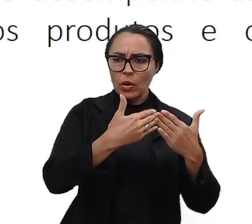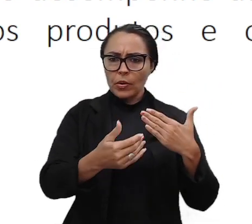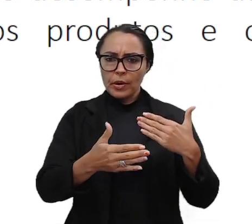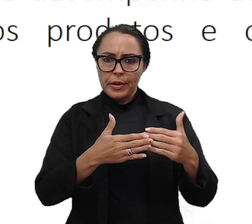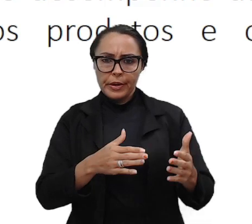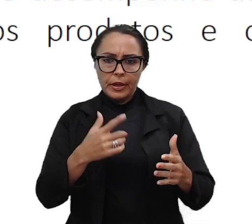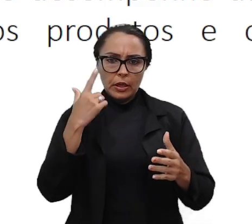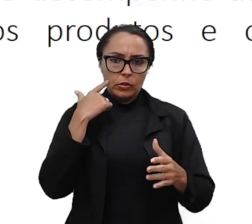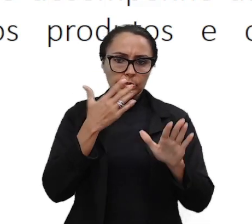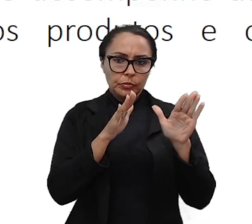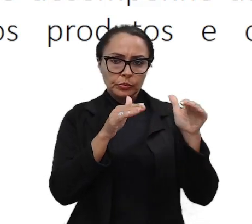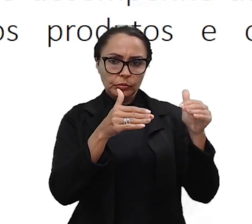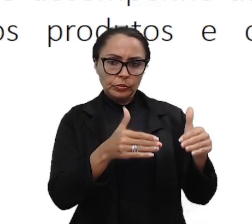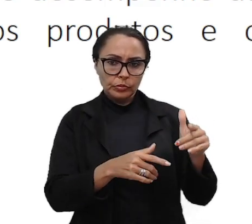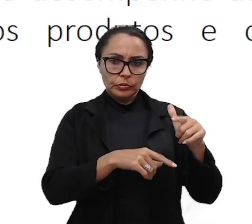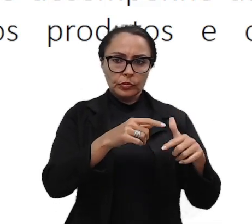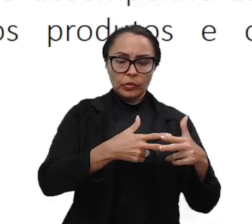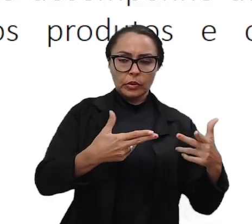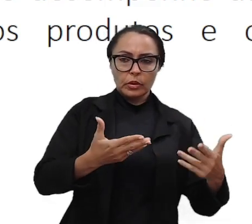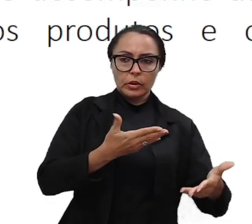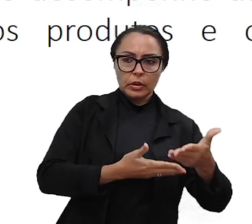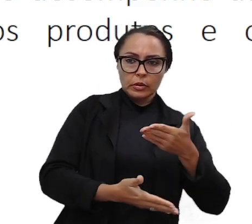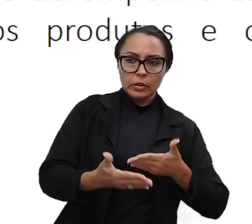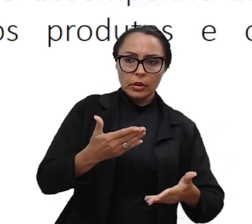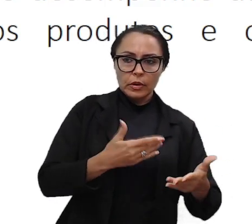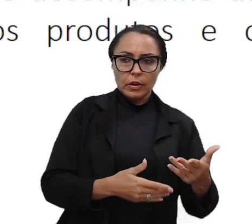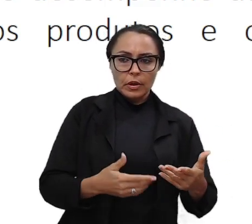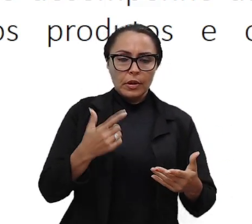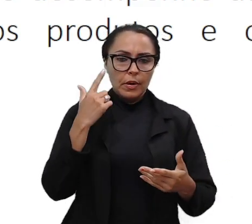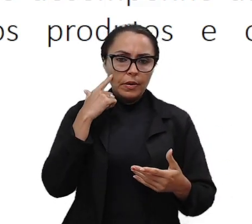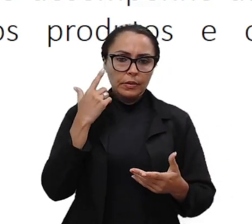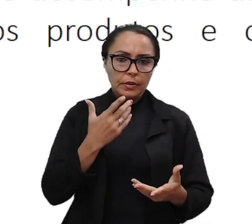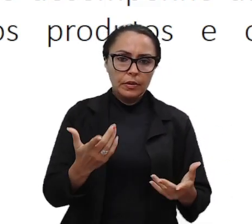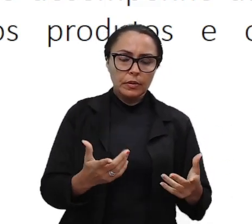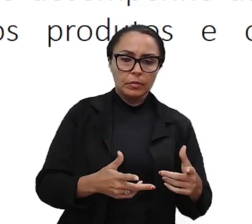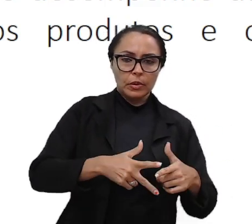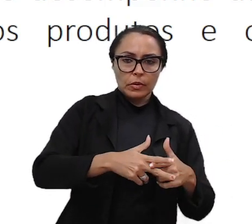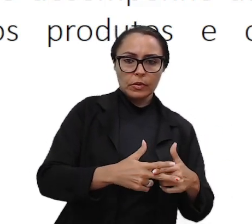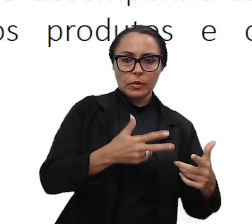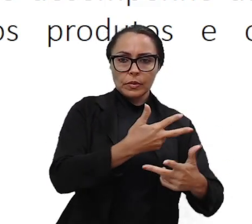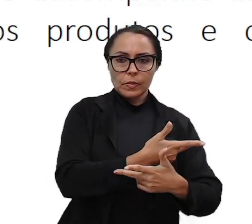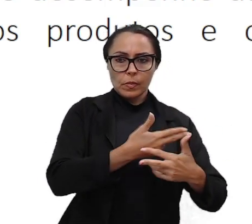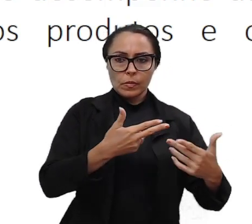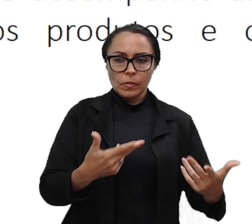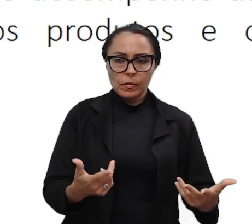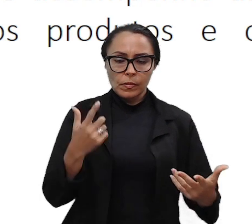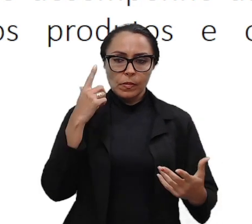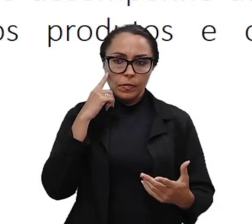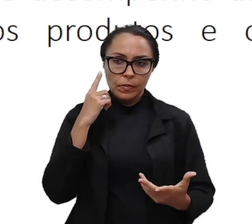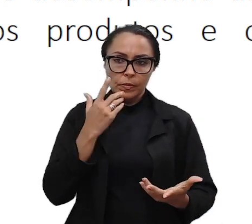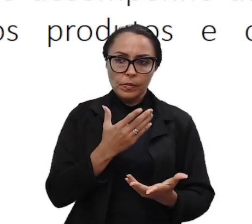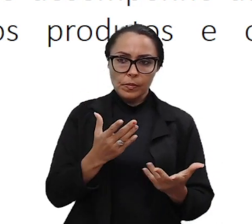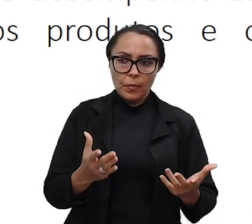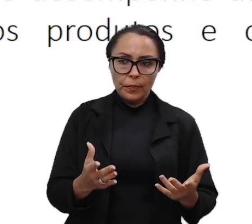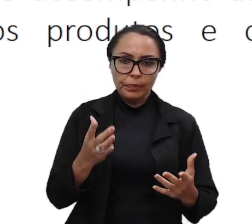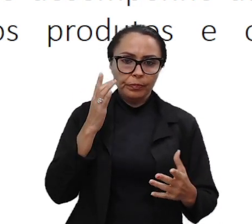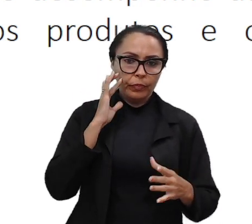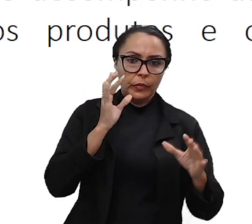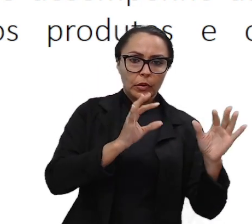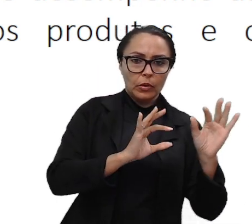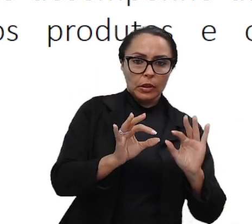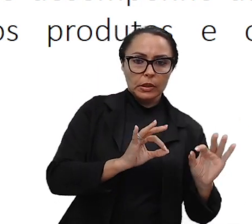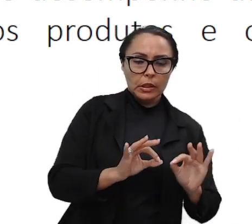produção de um determinado item pode envolver a preparação prévia de máquinas e equipamentos, a aquisição de matéria-prima e a contratação de